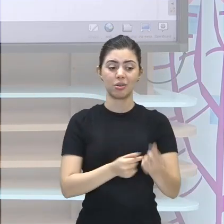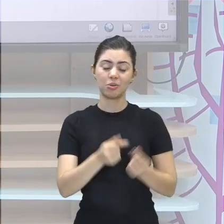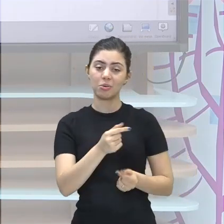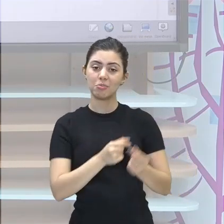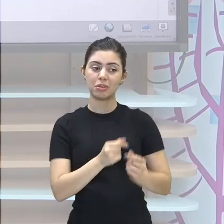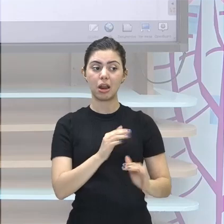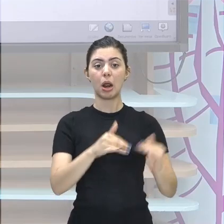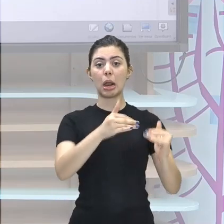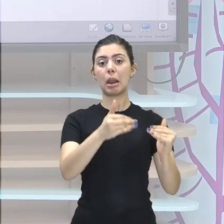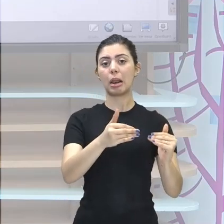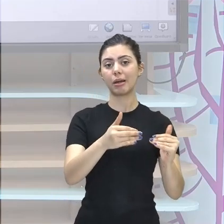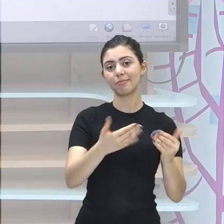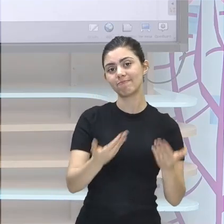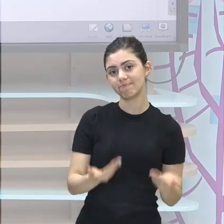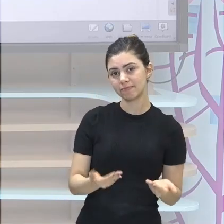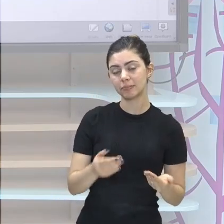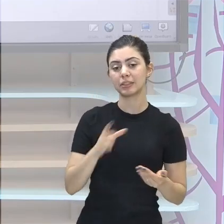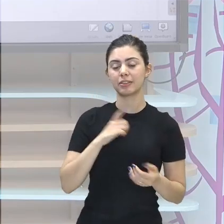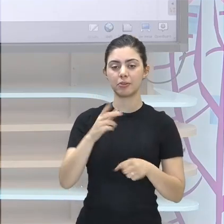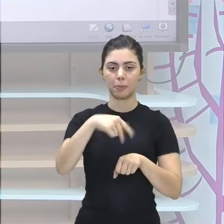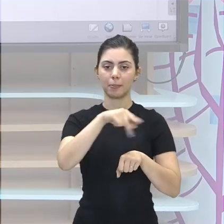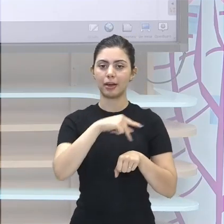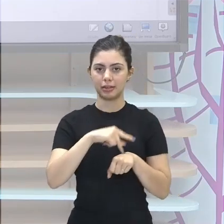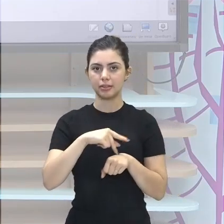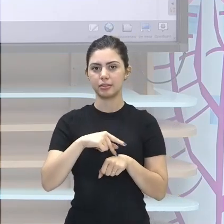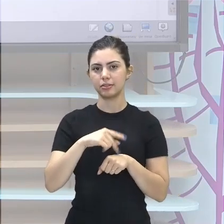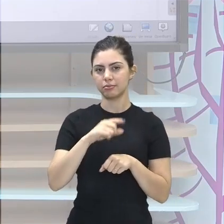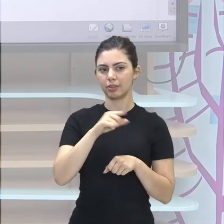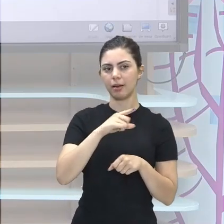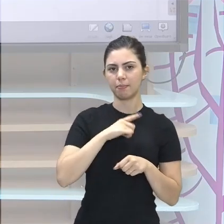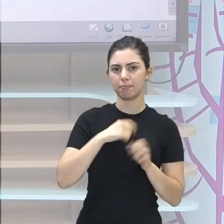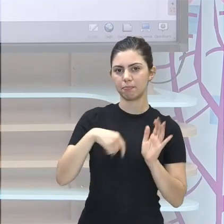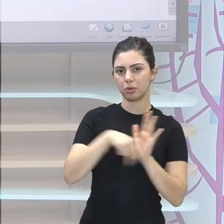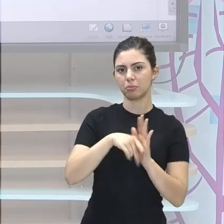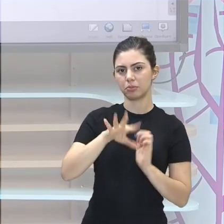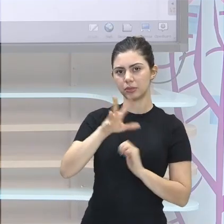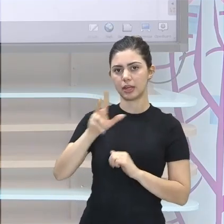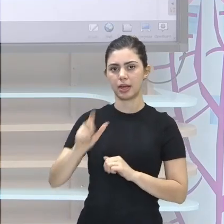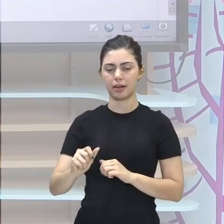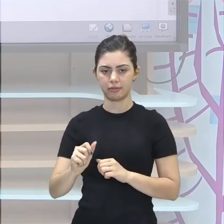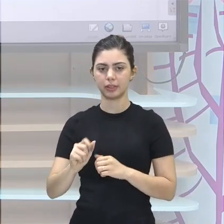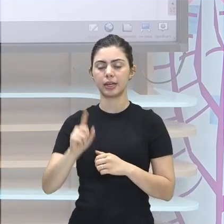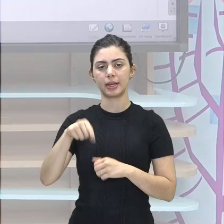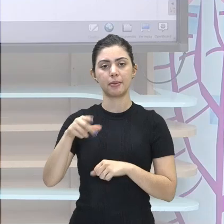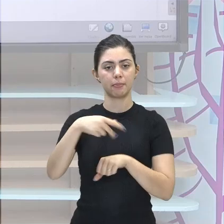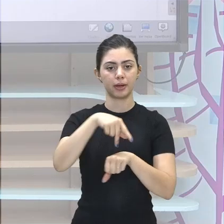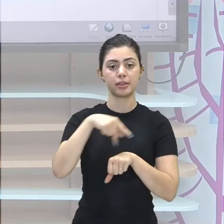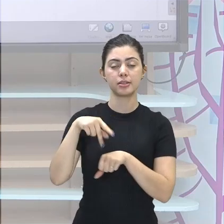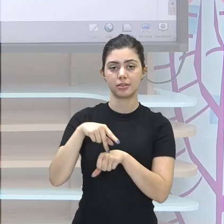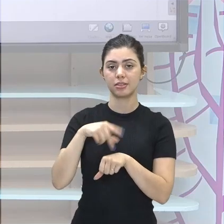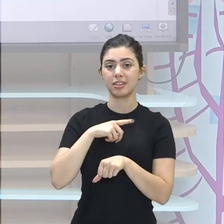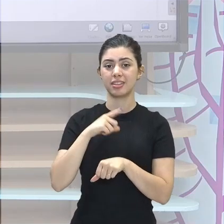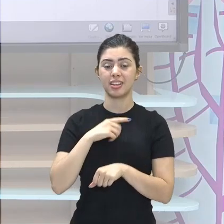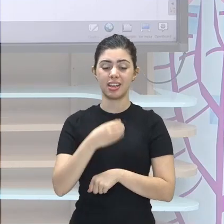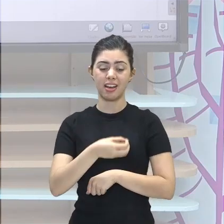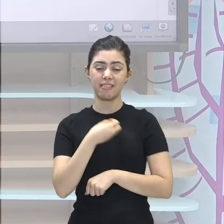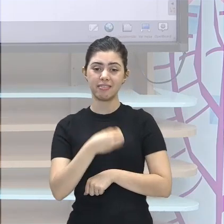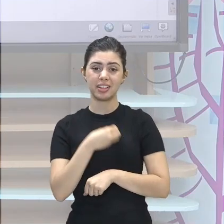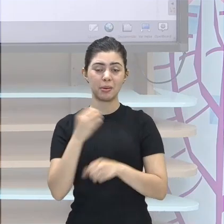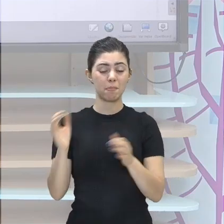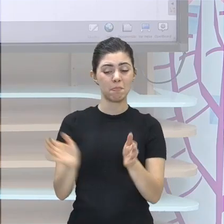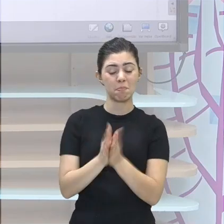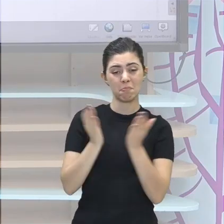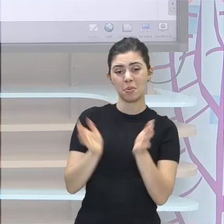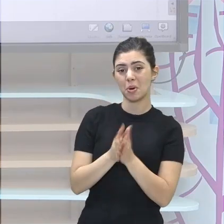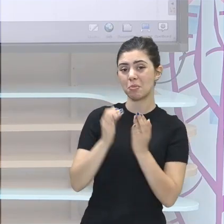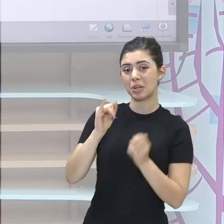lá. Muitos países da África subsaariana, que a gente vai relembrar daqui a pouco, são países aí com uma qualidade de vida muito baixa, né,